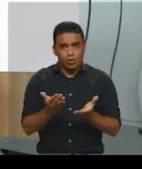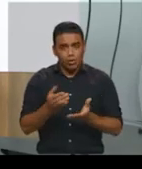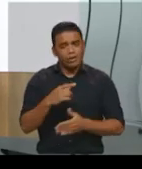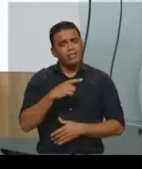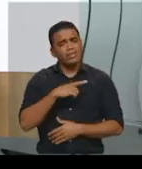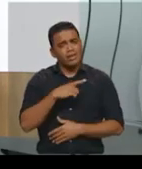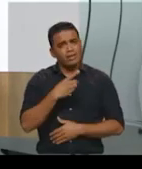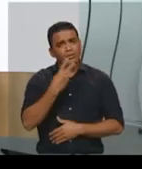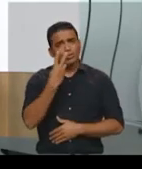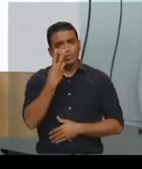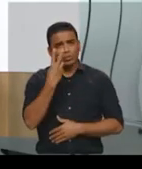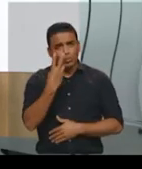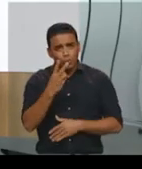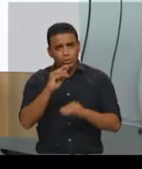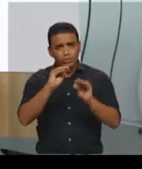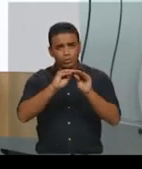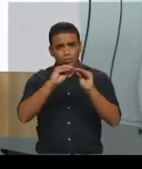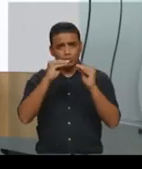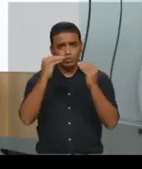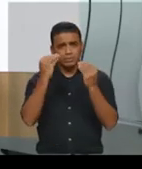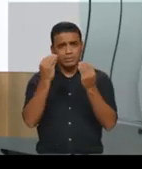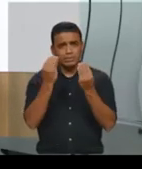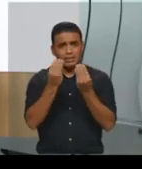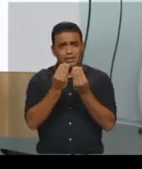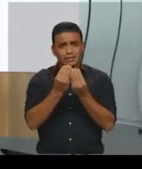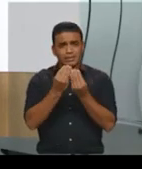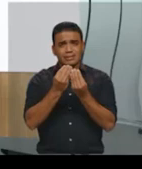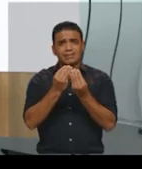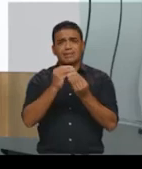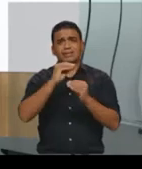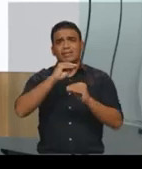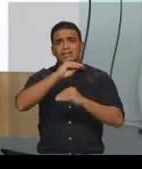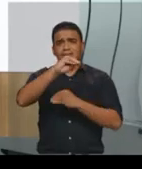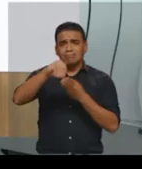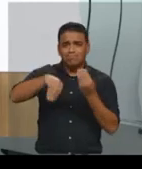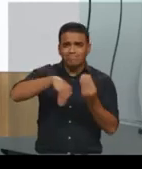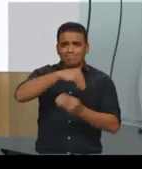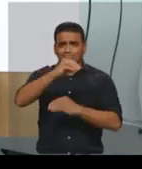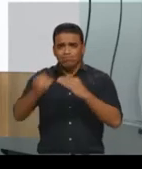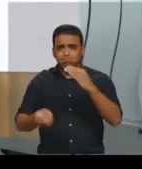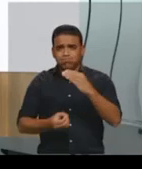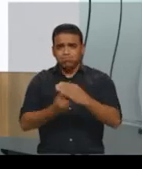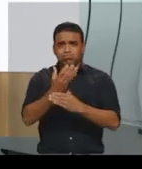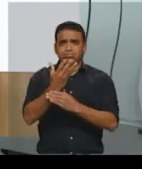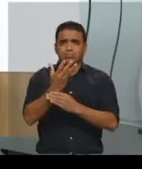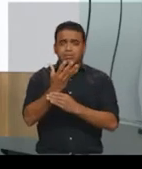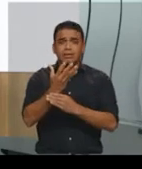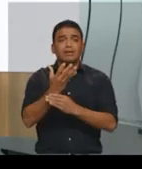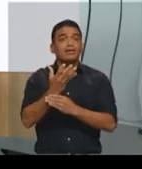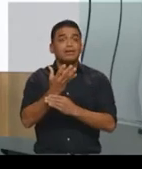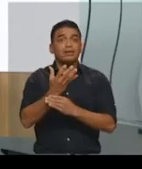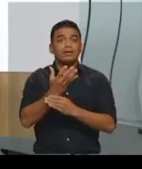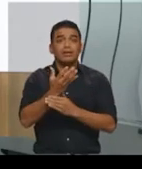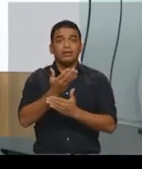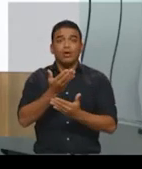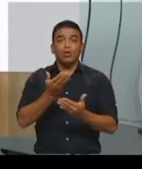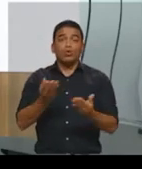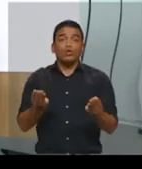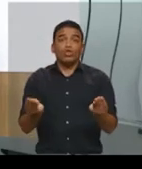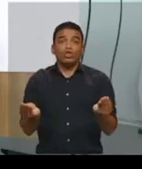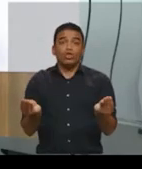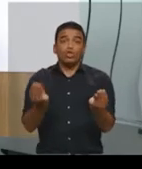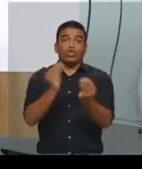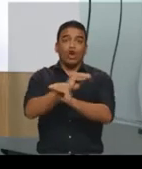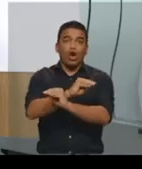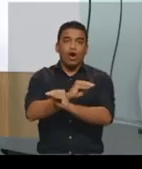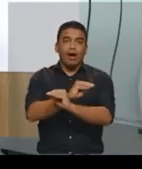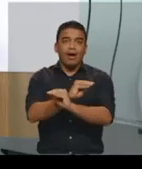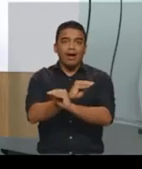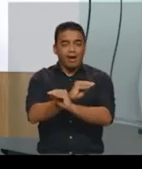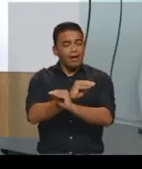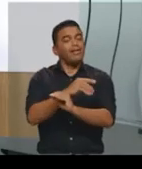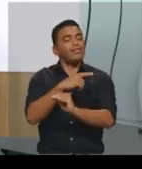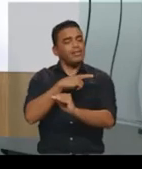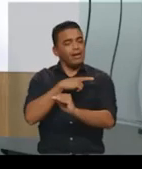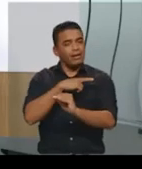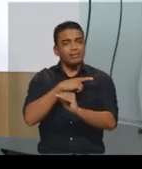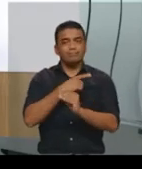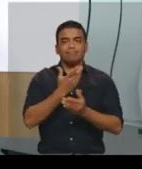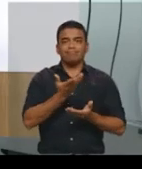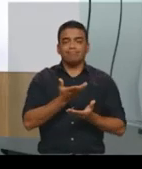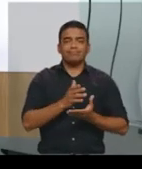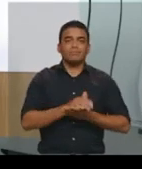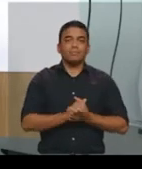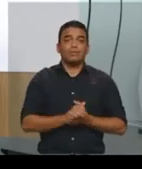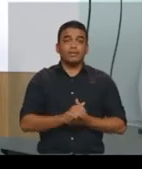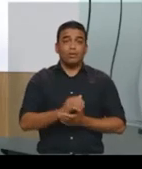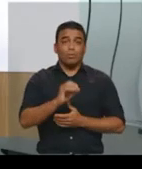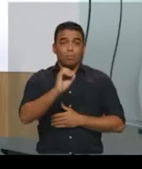duas substâncias compostas, certo? Então, vai haver as trocas entre eles. Vamos observar aqui. Eu